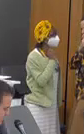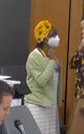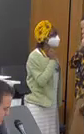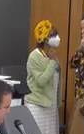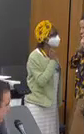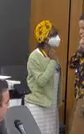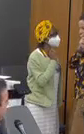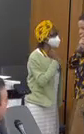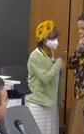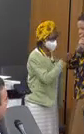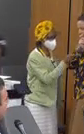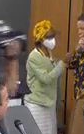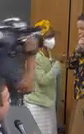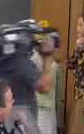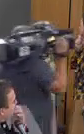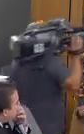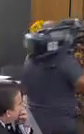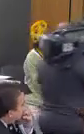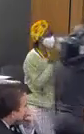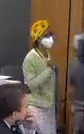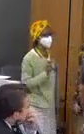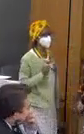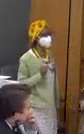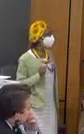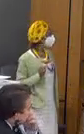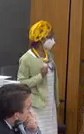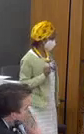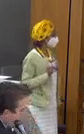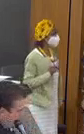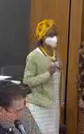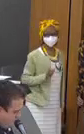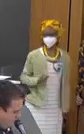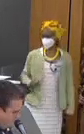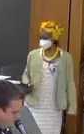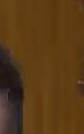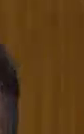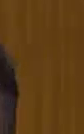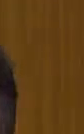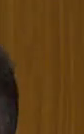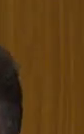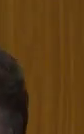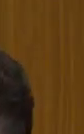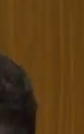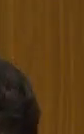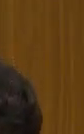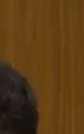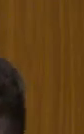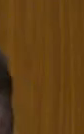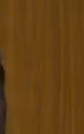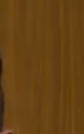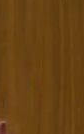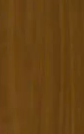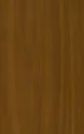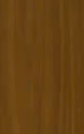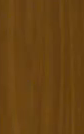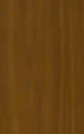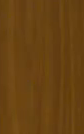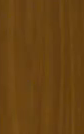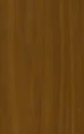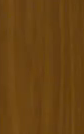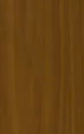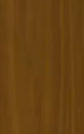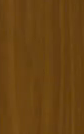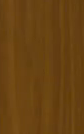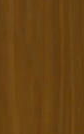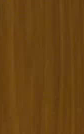Adriana Alvarenga Aqui nós tomamos de imediatos contatos com os jogos que nós podemos tomar que no caso o Ministério Público que instaurou